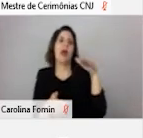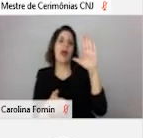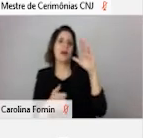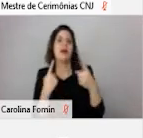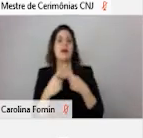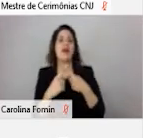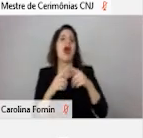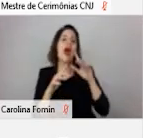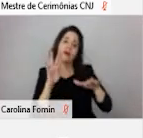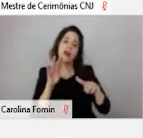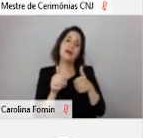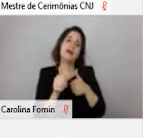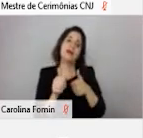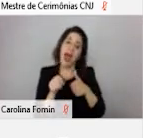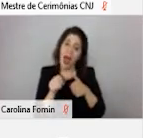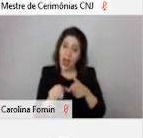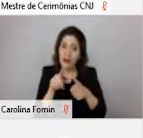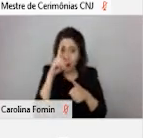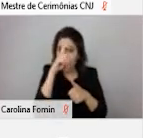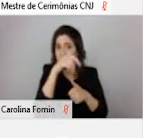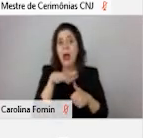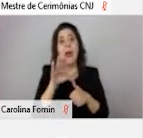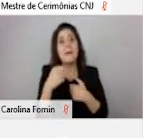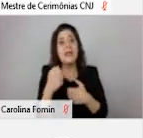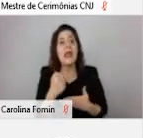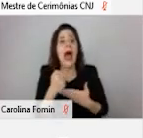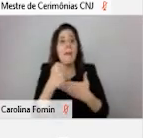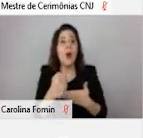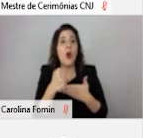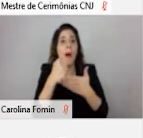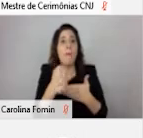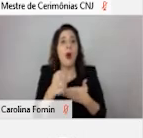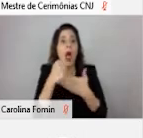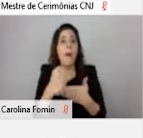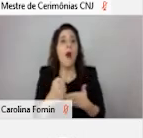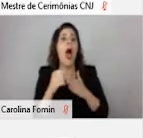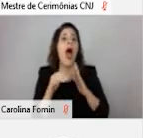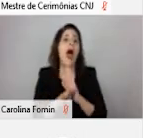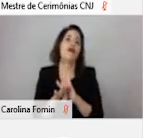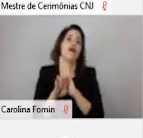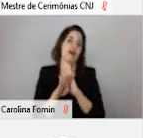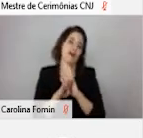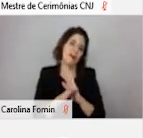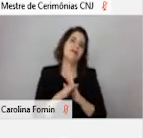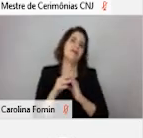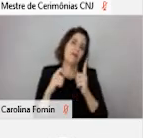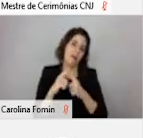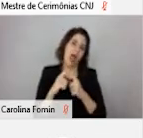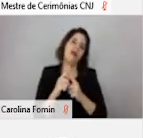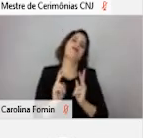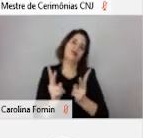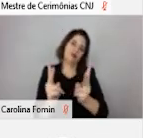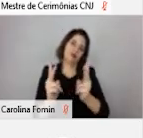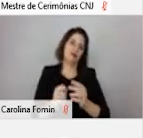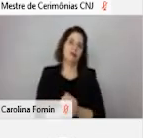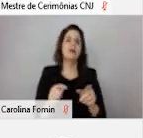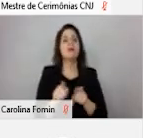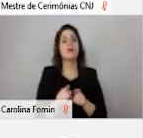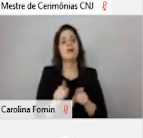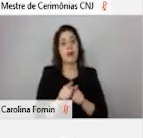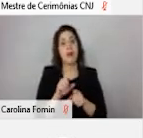são os pacientes que dependem de um constante apoio médico. E esse é o típico também tratamento. Você tem uma condição